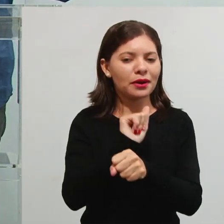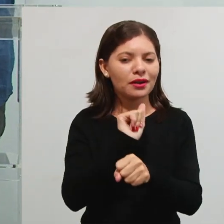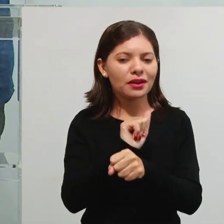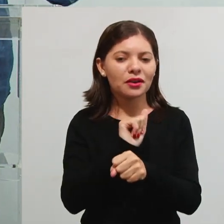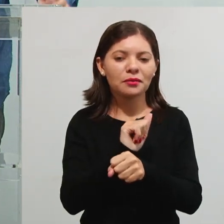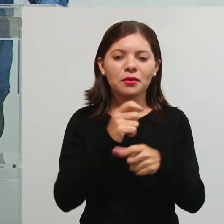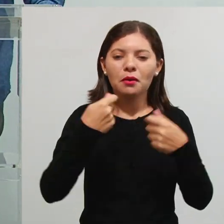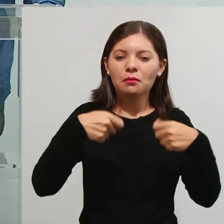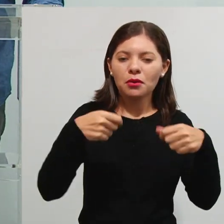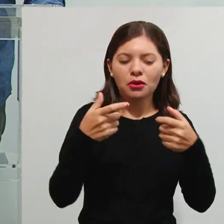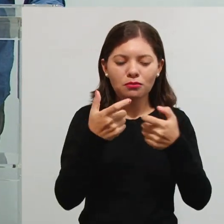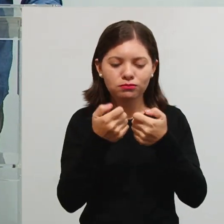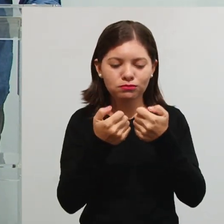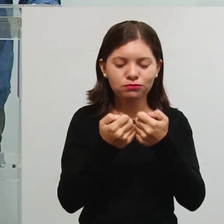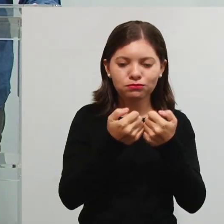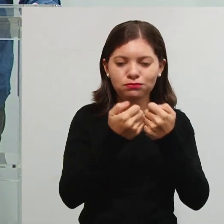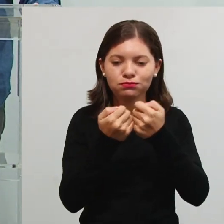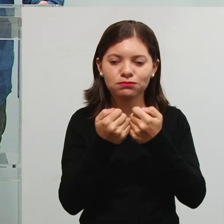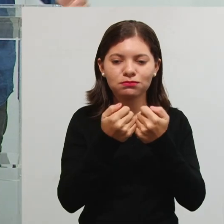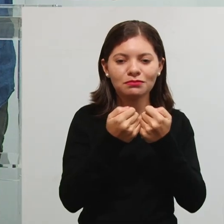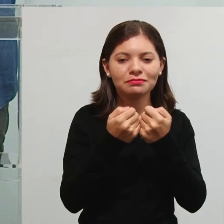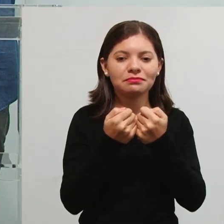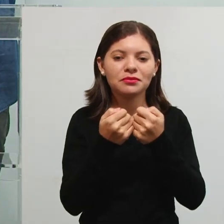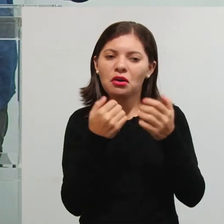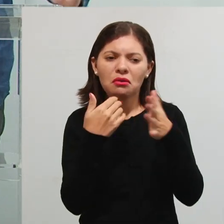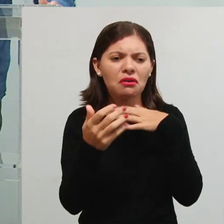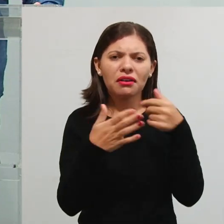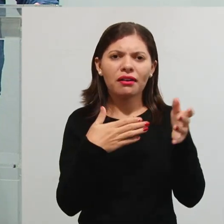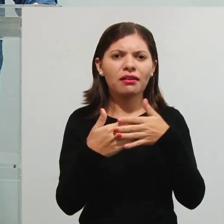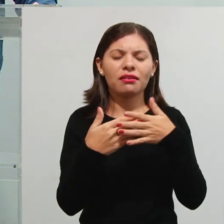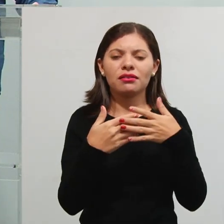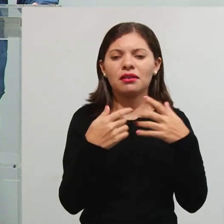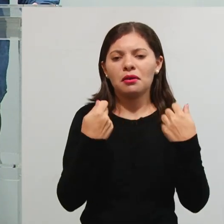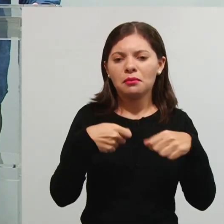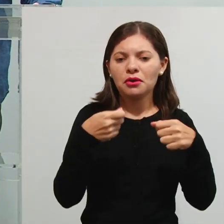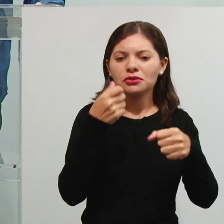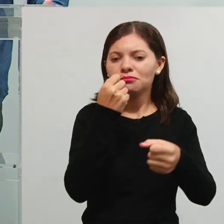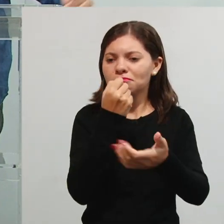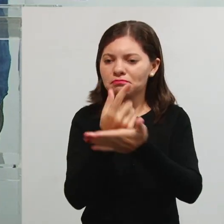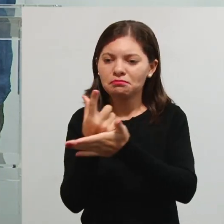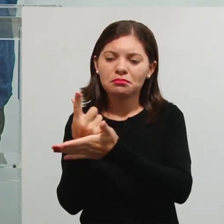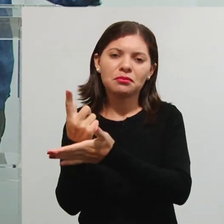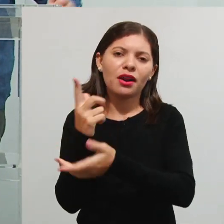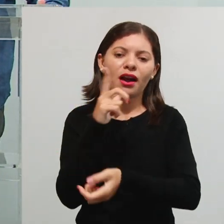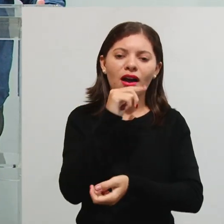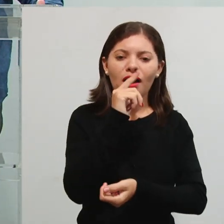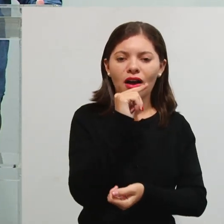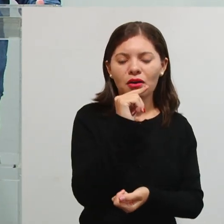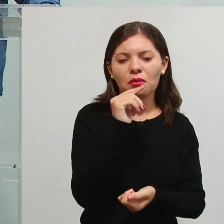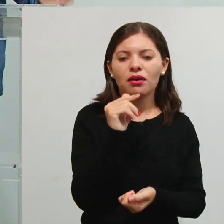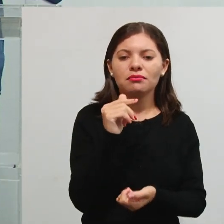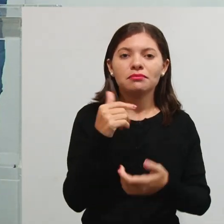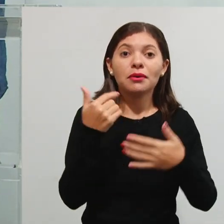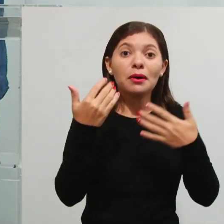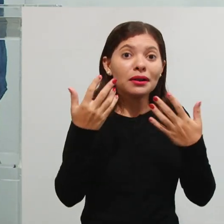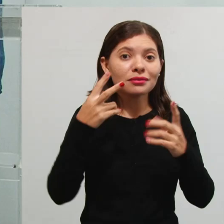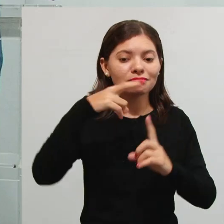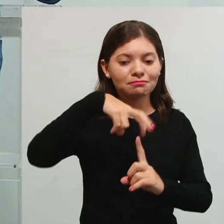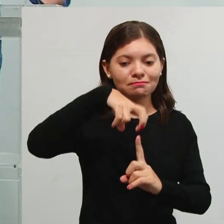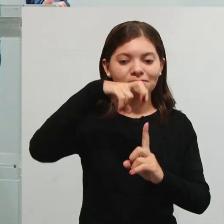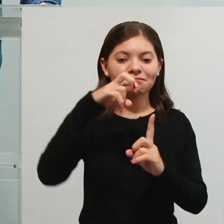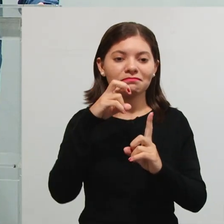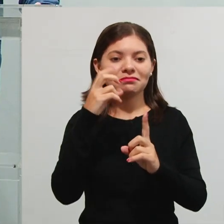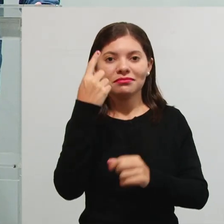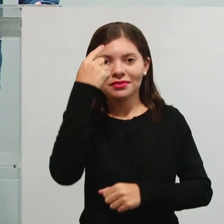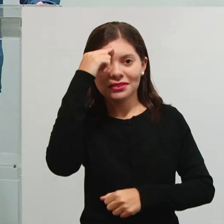pode ali jogar um videogame, jogar uma sinuca, ela pode comprar ali um refrigerante, uma água, um energético. Olha só as ideias